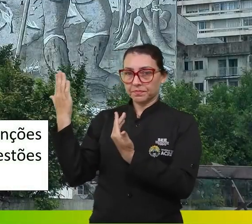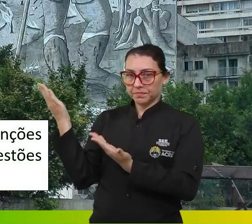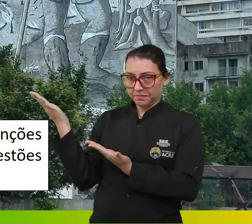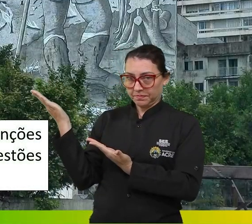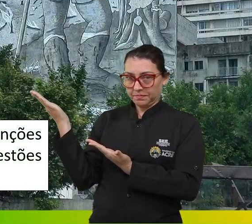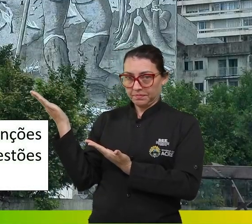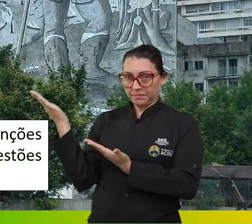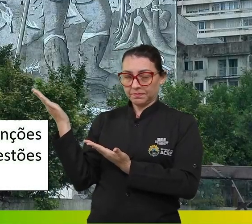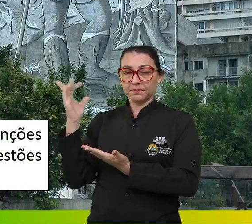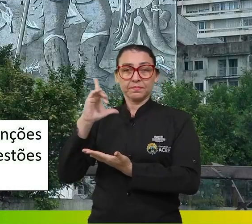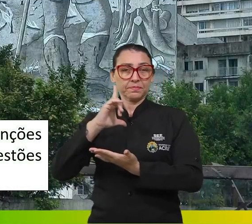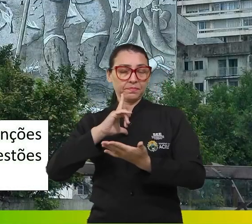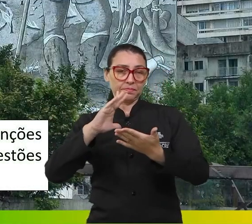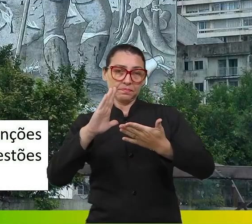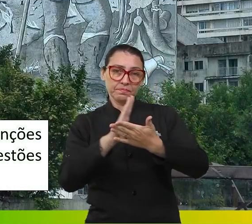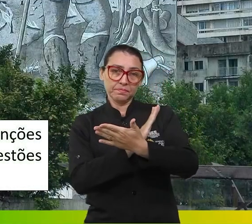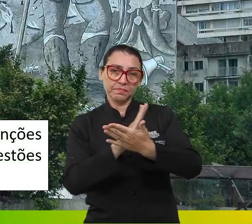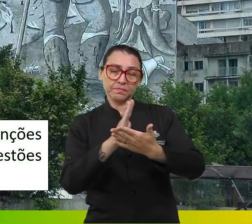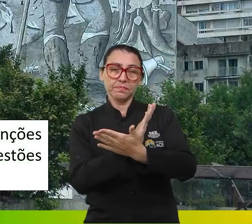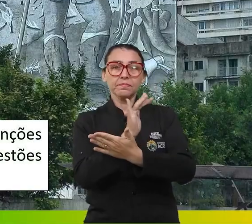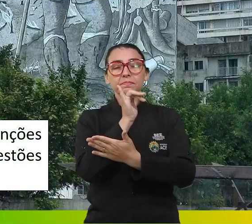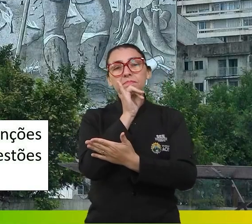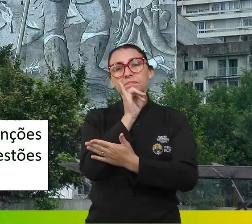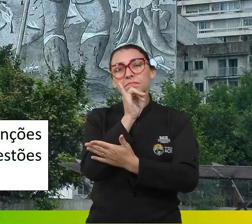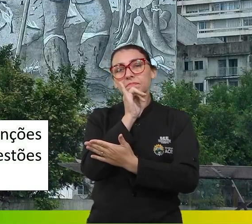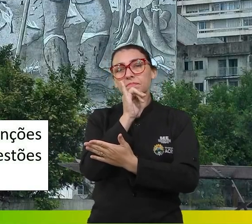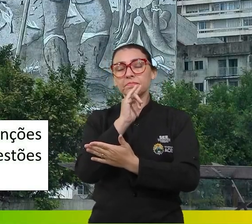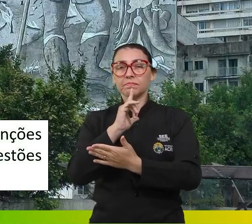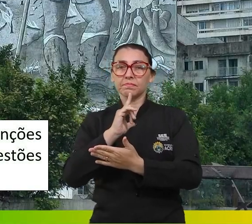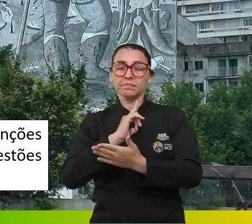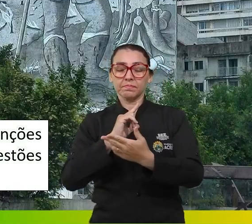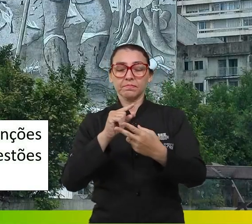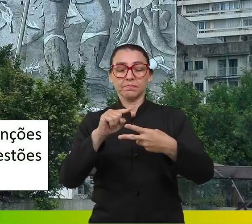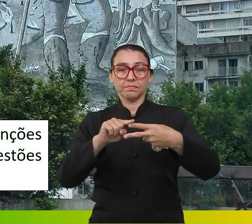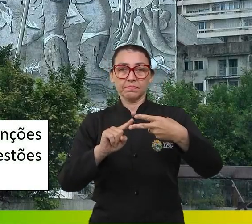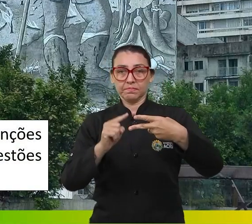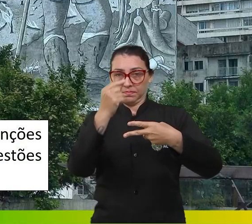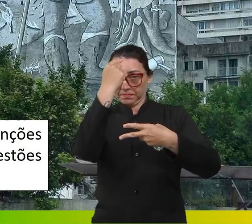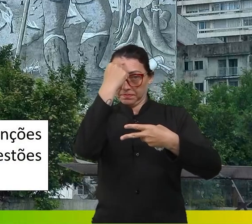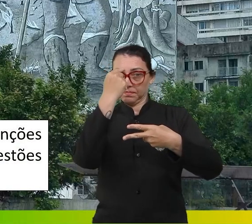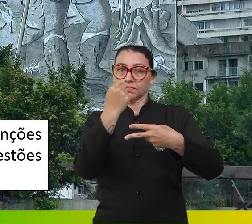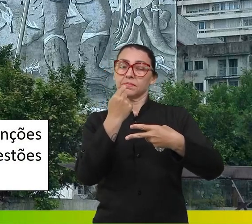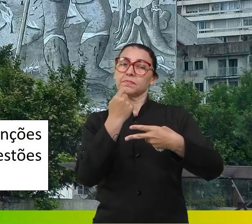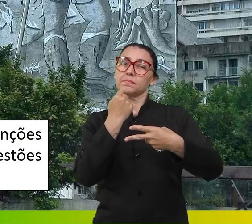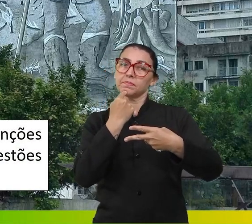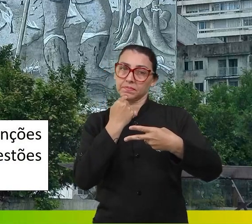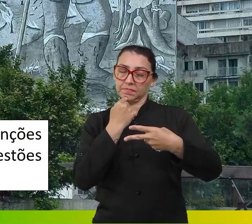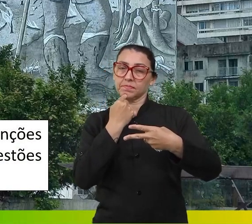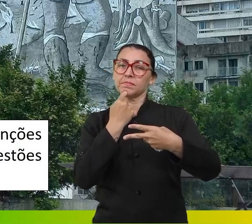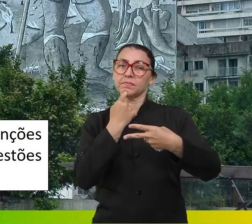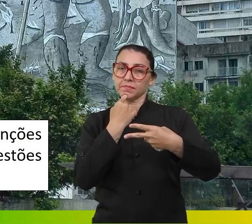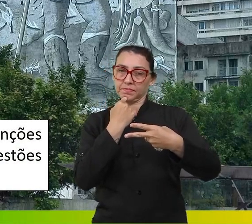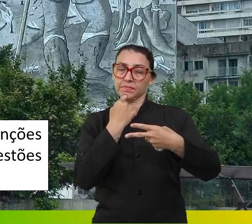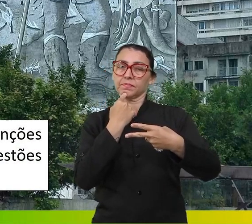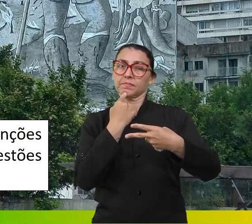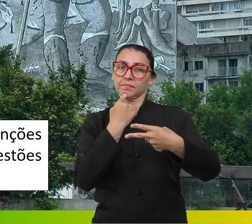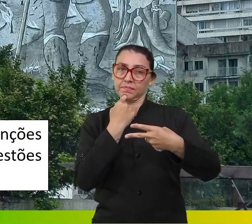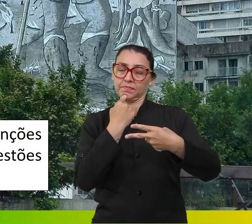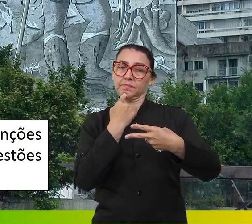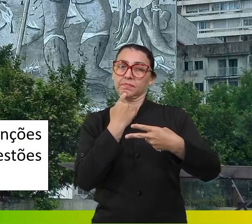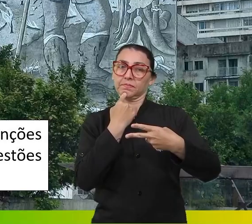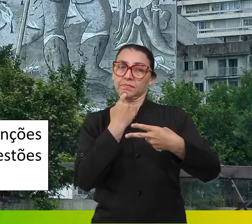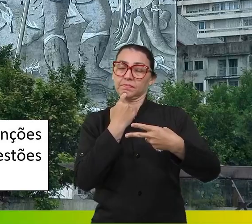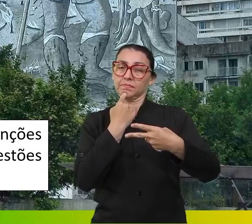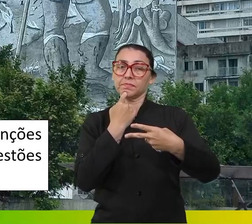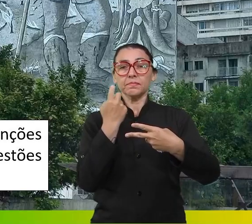Aí aqui a gente vai ter alguns exemplos. Nós vamos ter aqui duas imagens de intervenção. A segunda